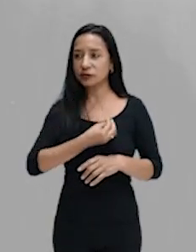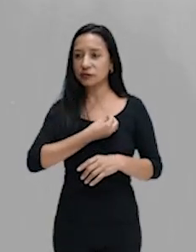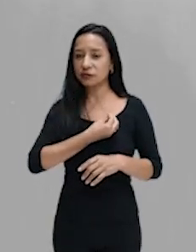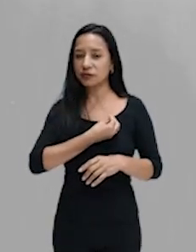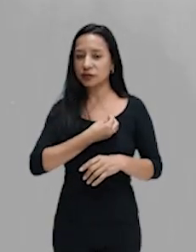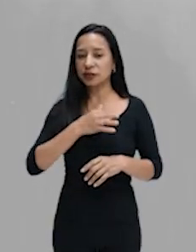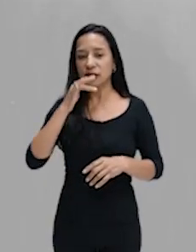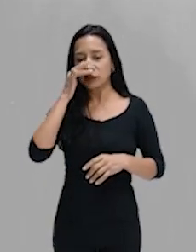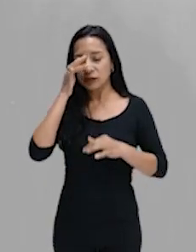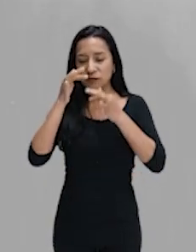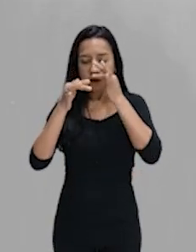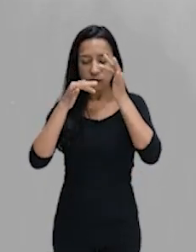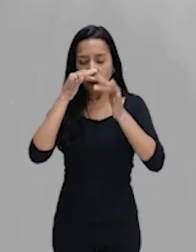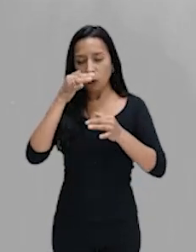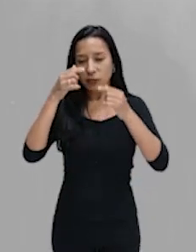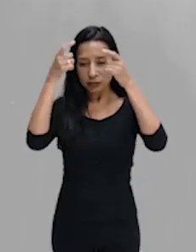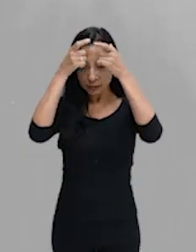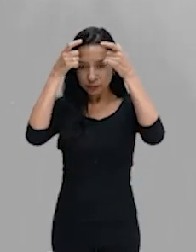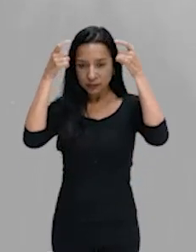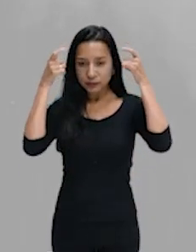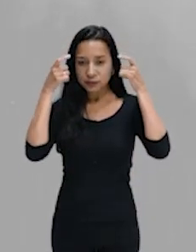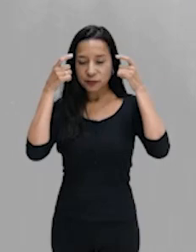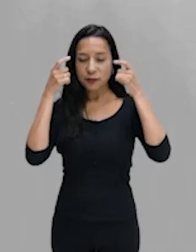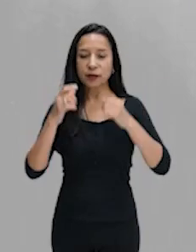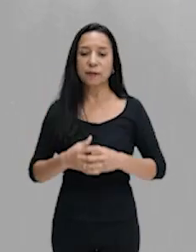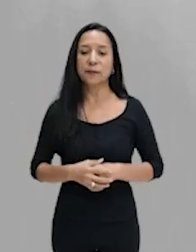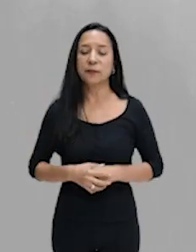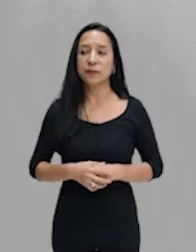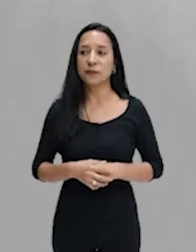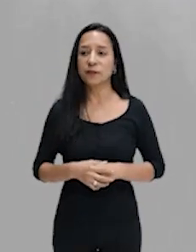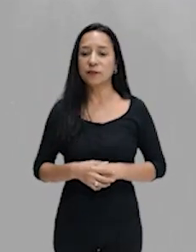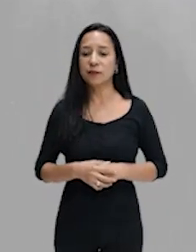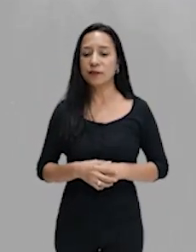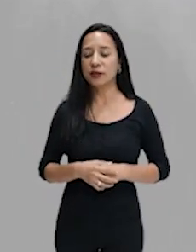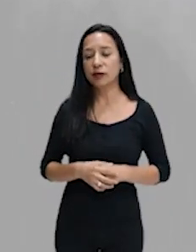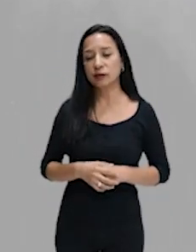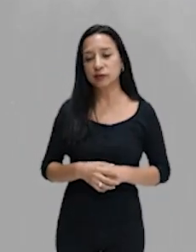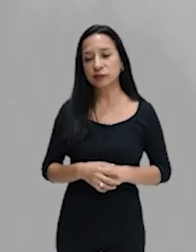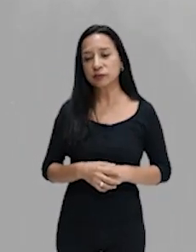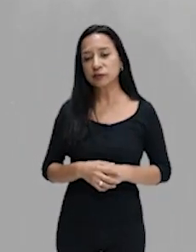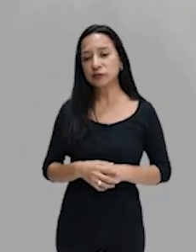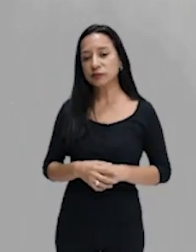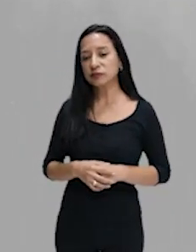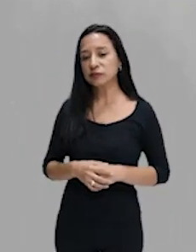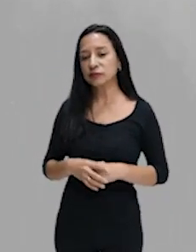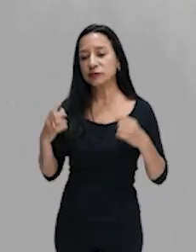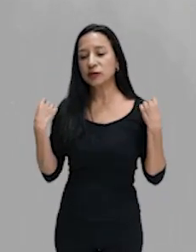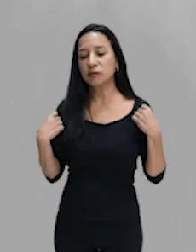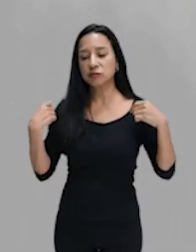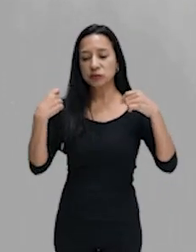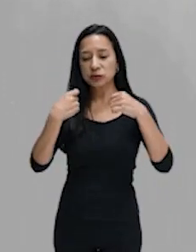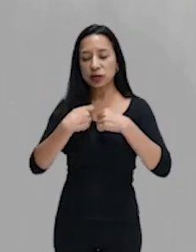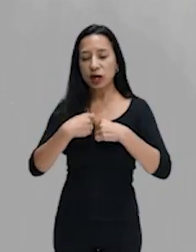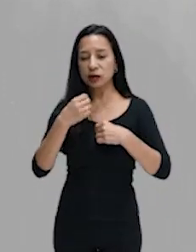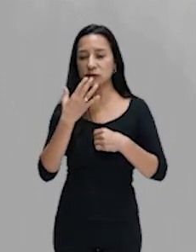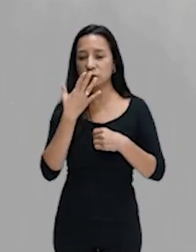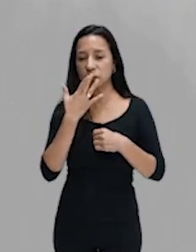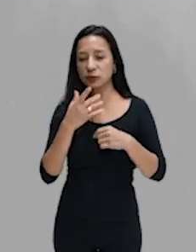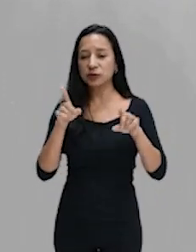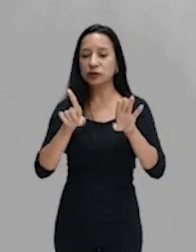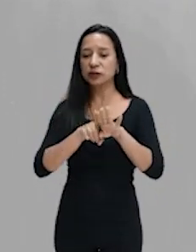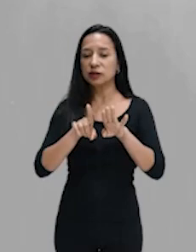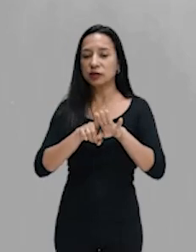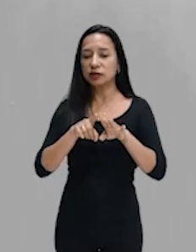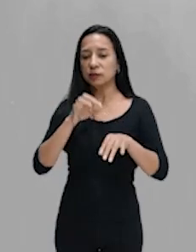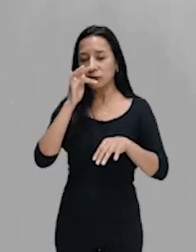Ela gostava muito de flores. Então, a Frida, gente, é um ícone para nós, tá? Para